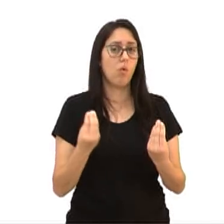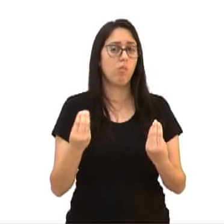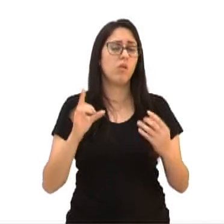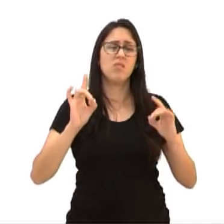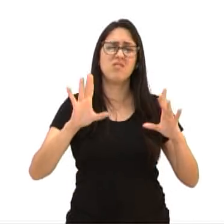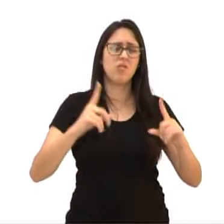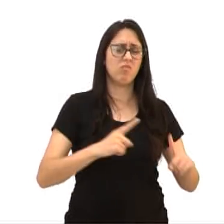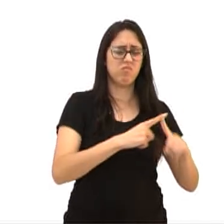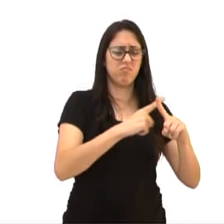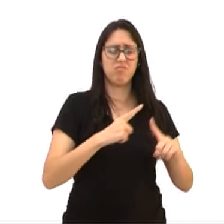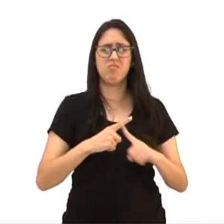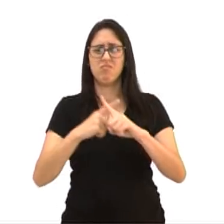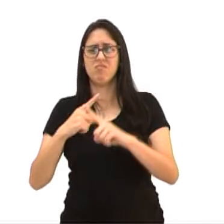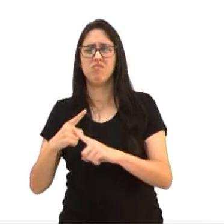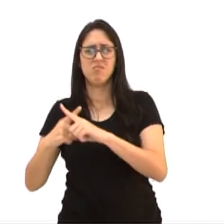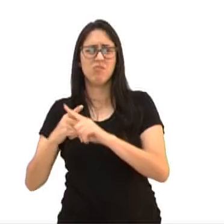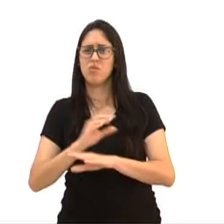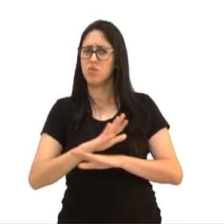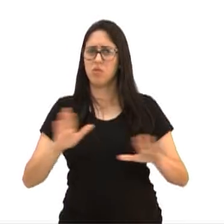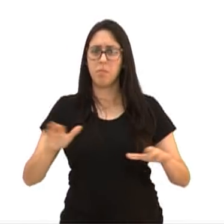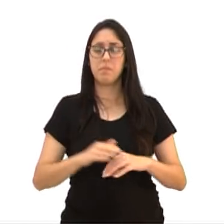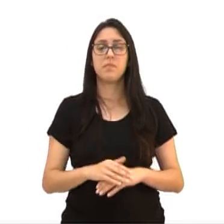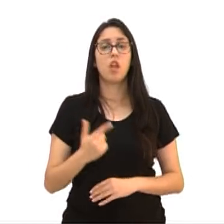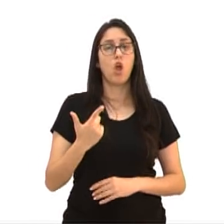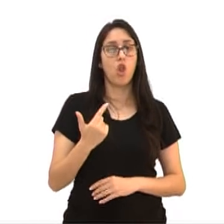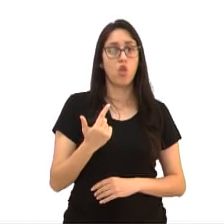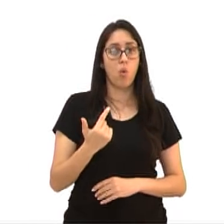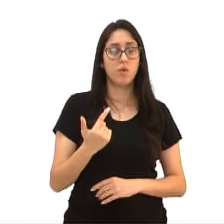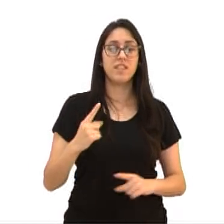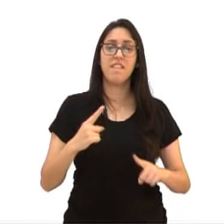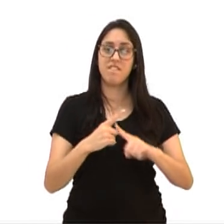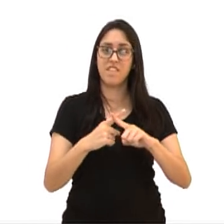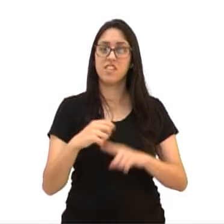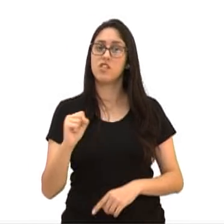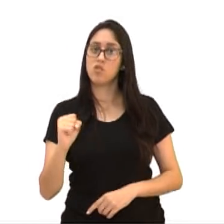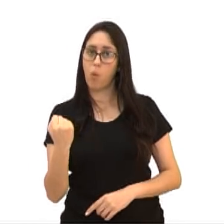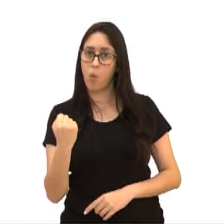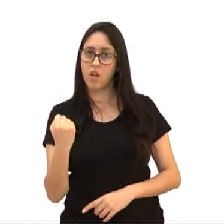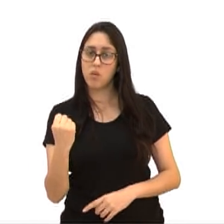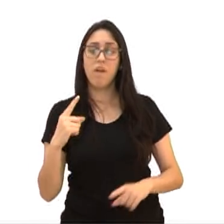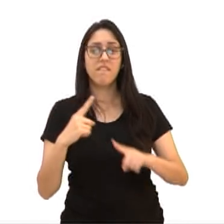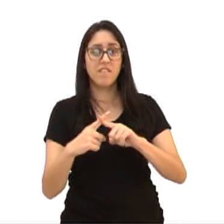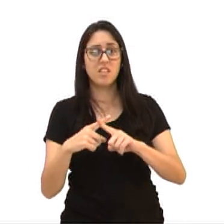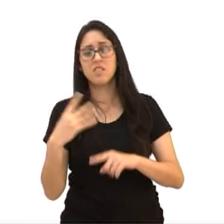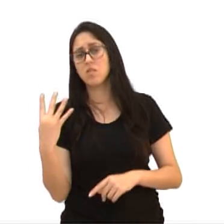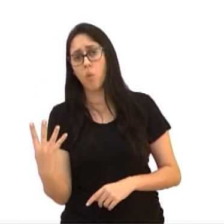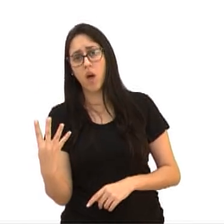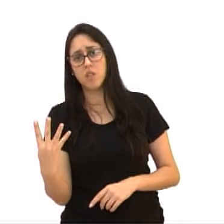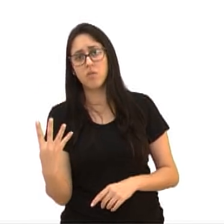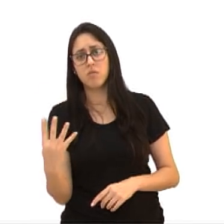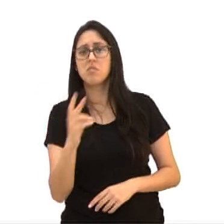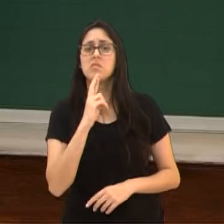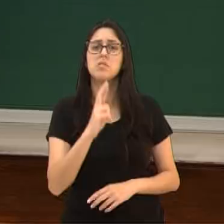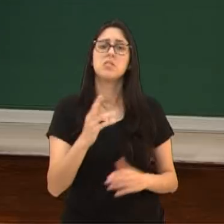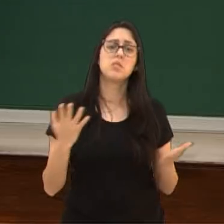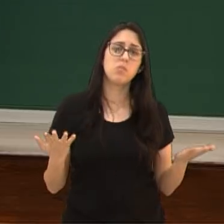multiplicar as 3 dimensões. Então, vai ser 12 vezes 8 vezes 4, que dá